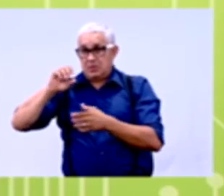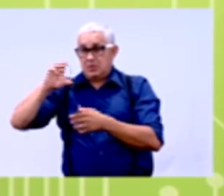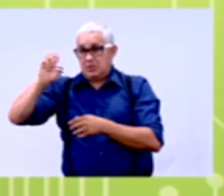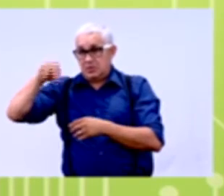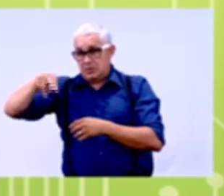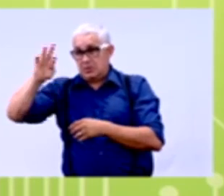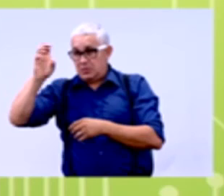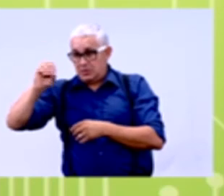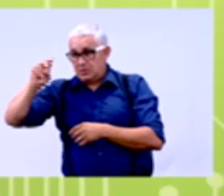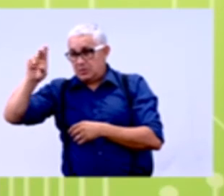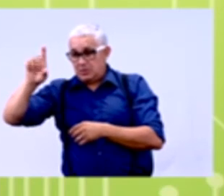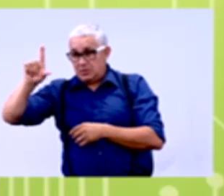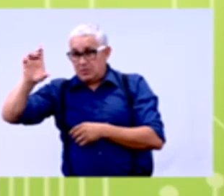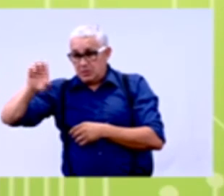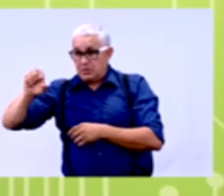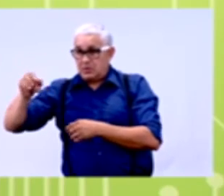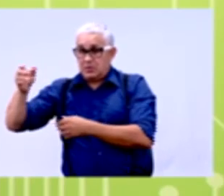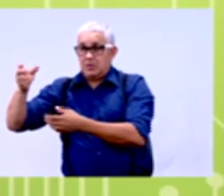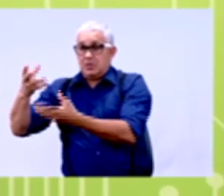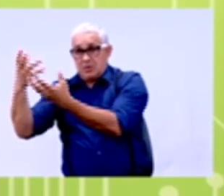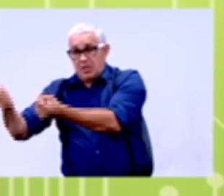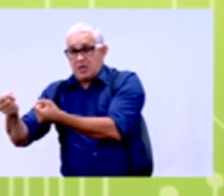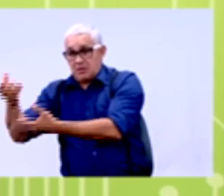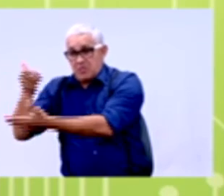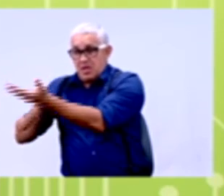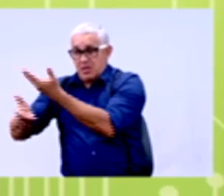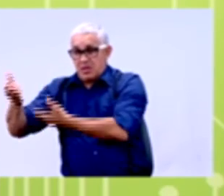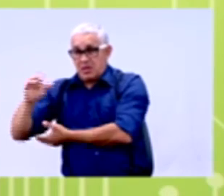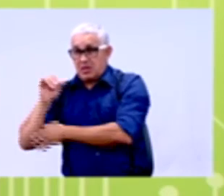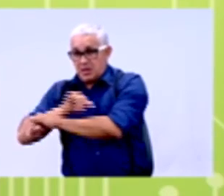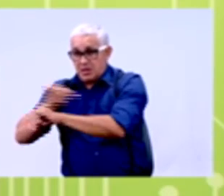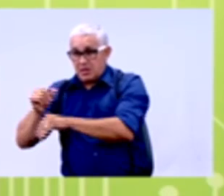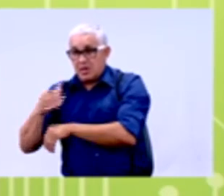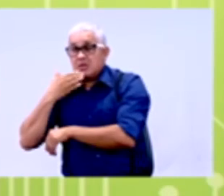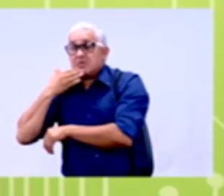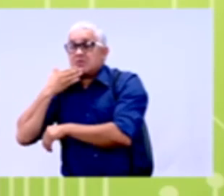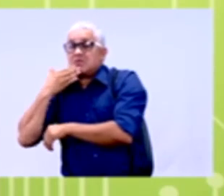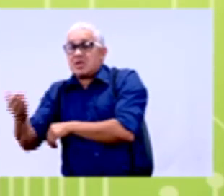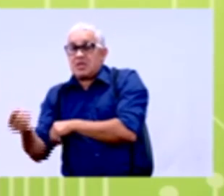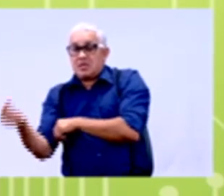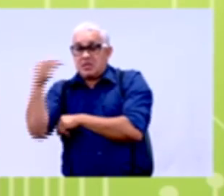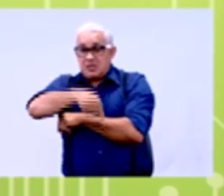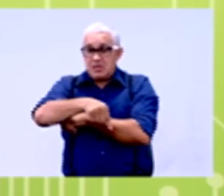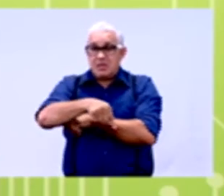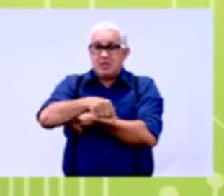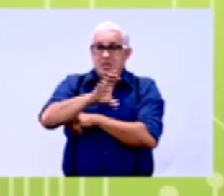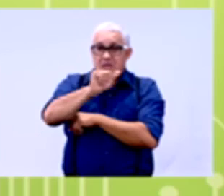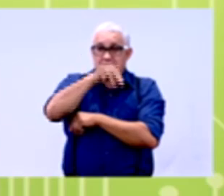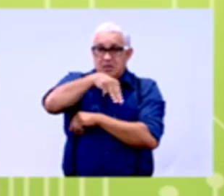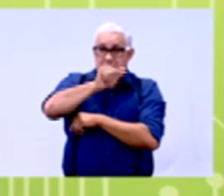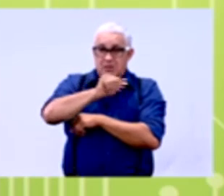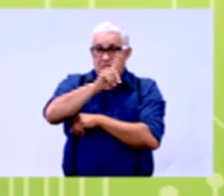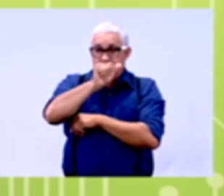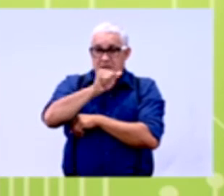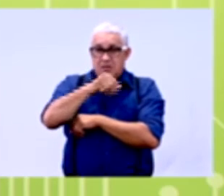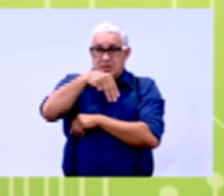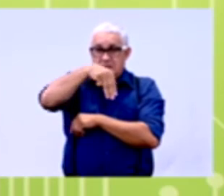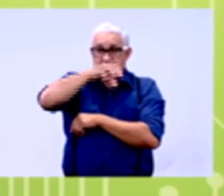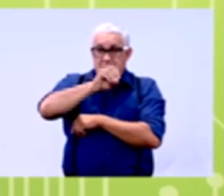informação, trata essa informação, solicita da camada de modelo, que está com as nossas